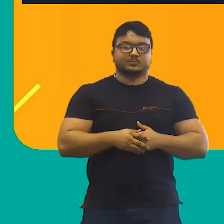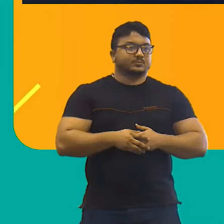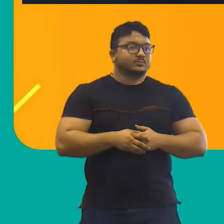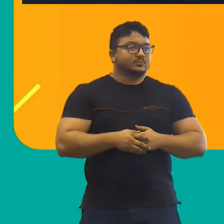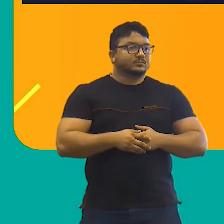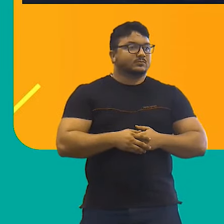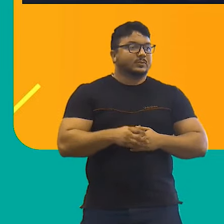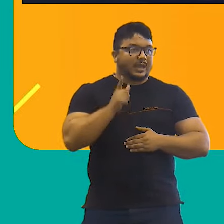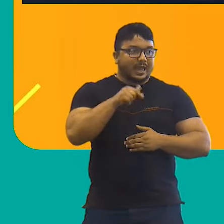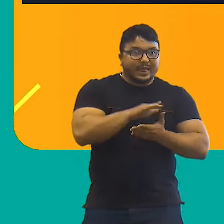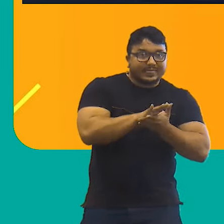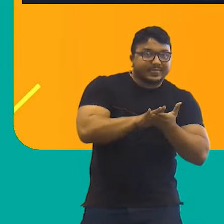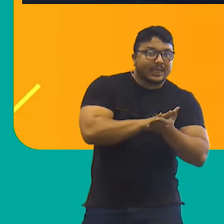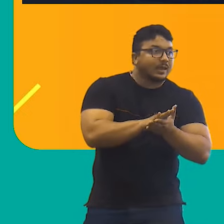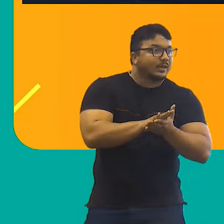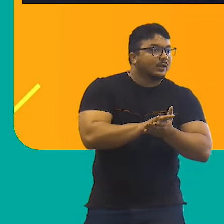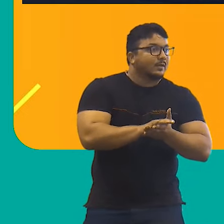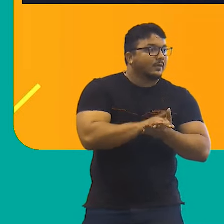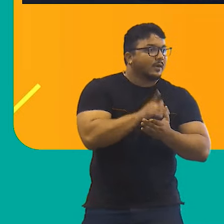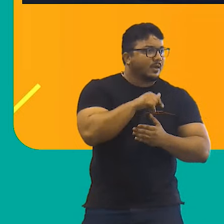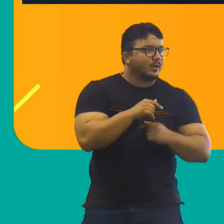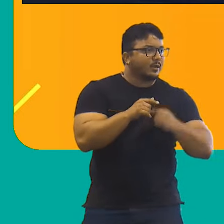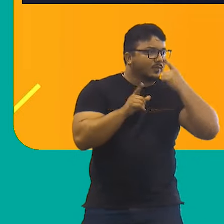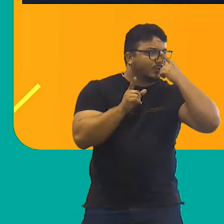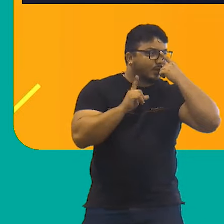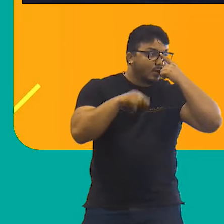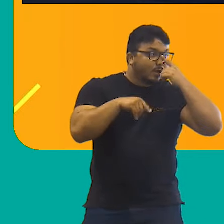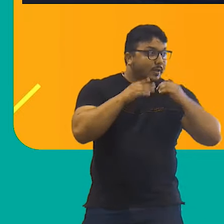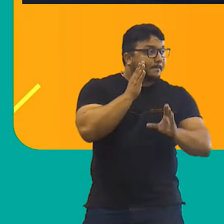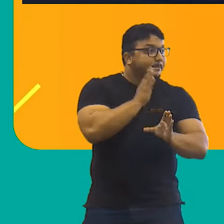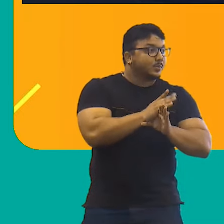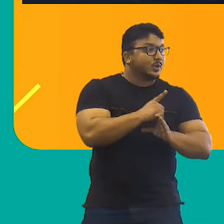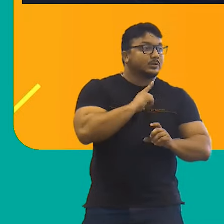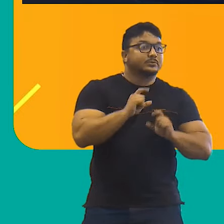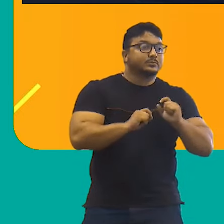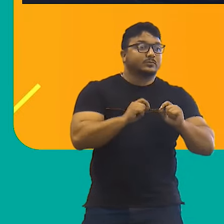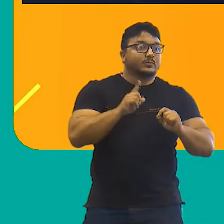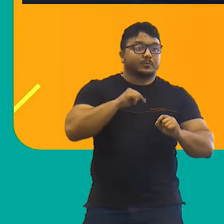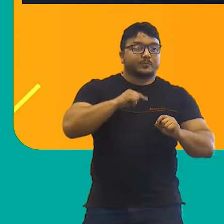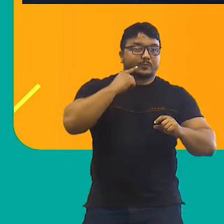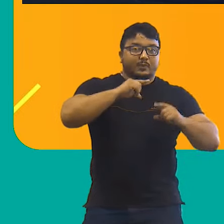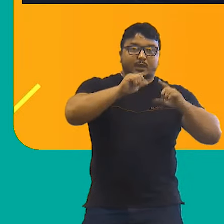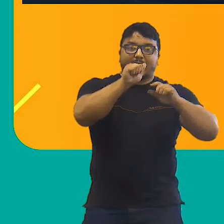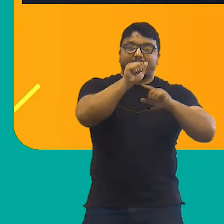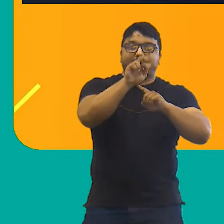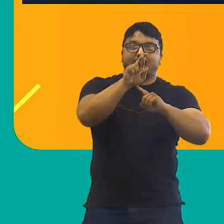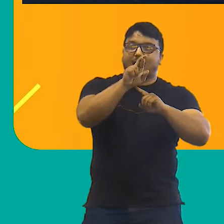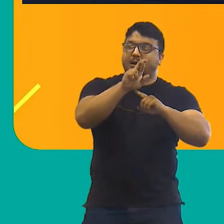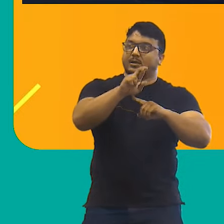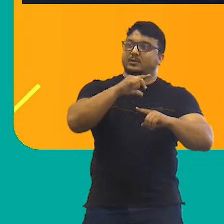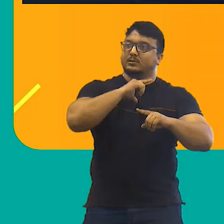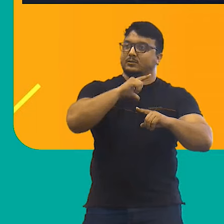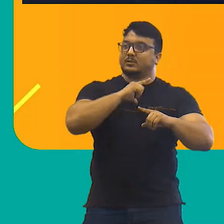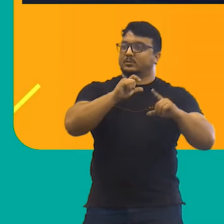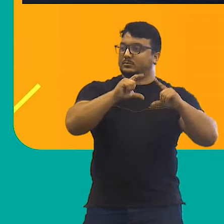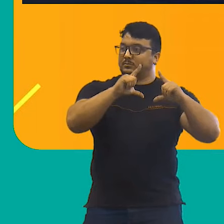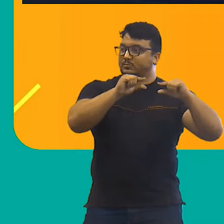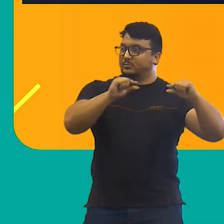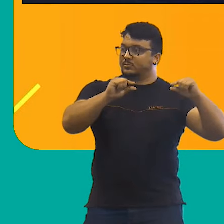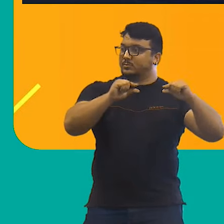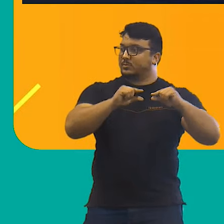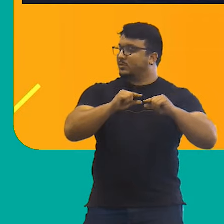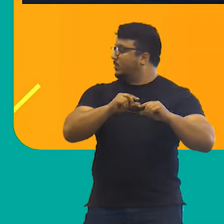no nada? Não. Ela vibra com o ar em volta. Então aí